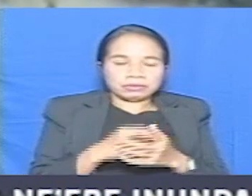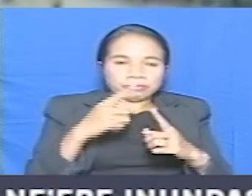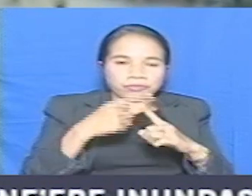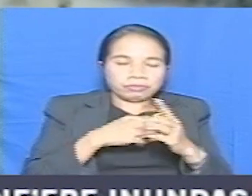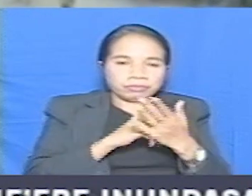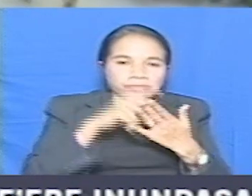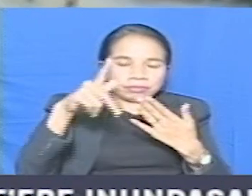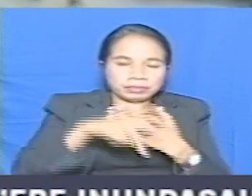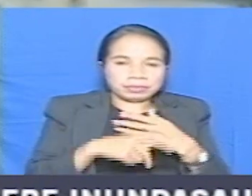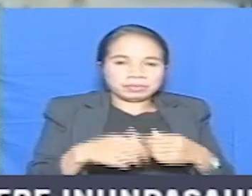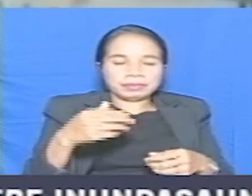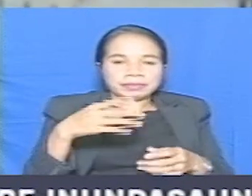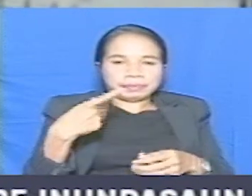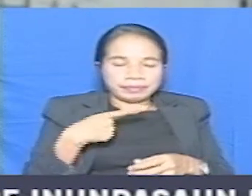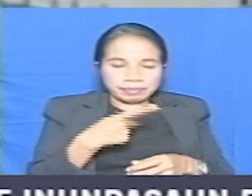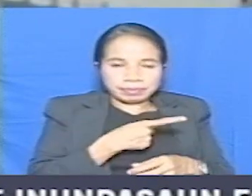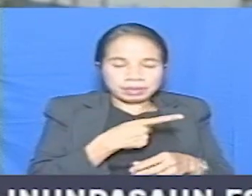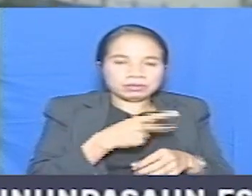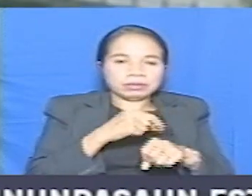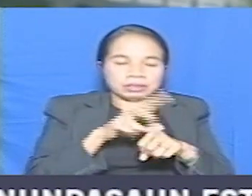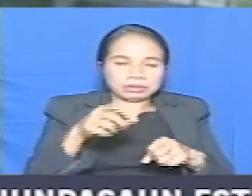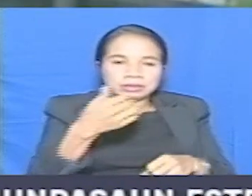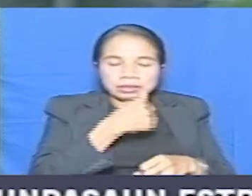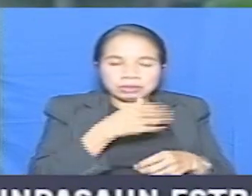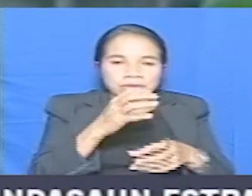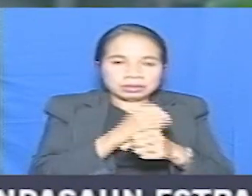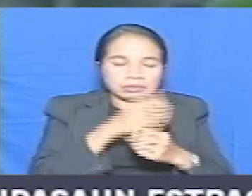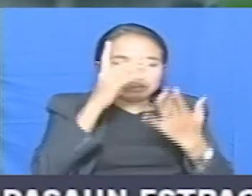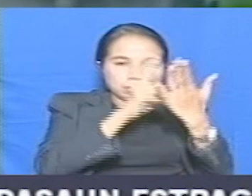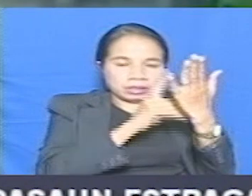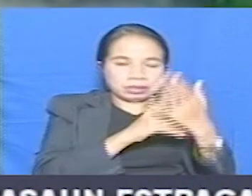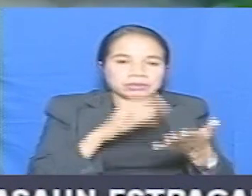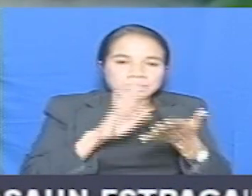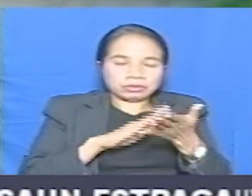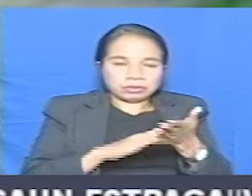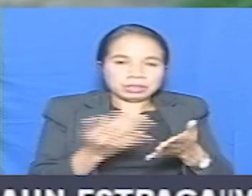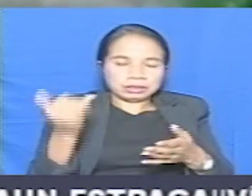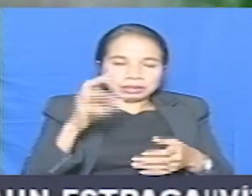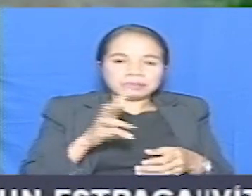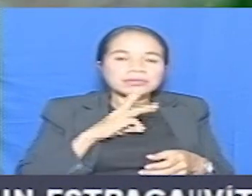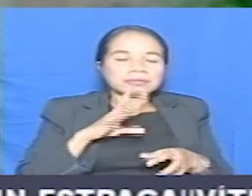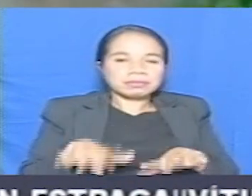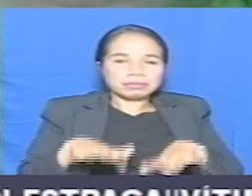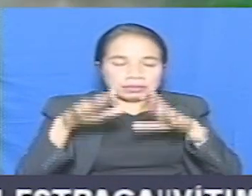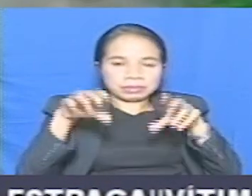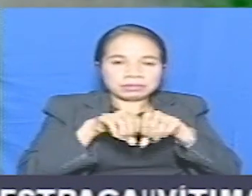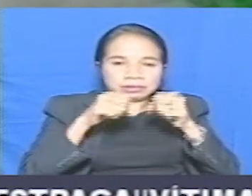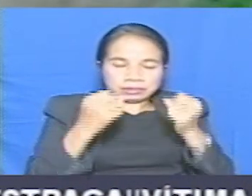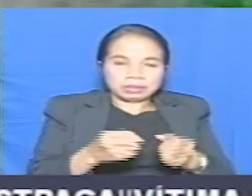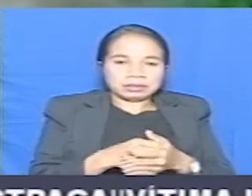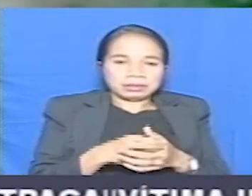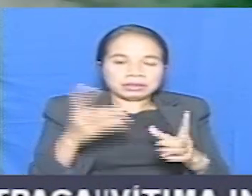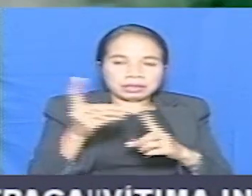Parlamento Nacional se deu sim mudados com a escola Neve Retang Estragos durante a inundação e a Loron Hat no Lima, Fulan